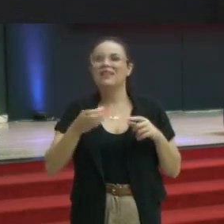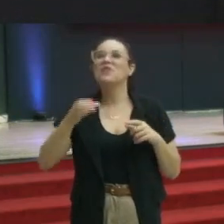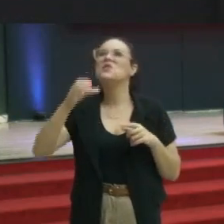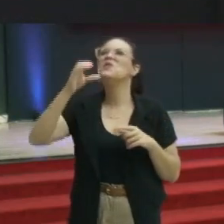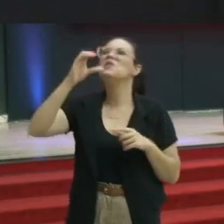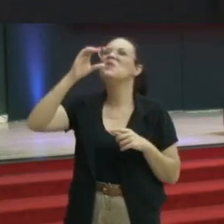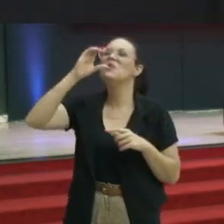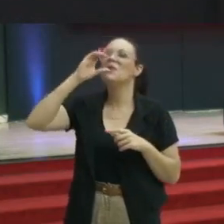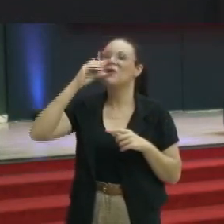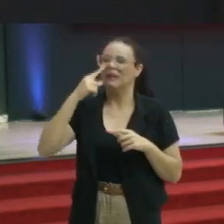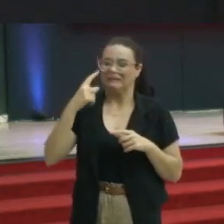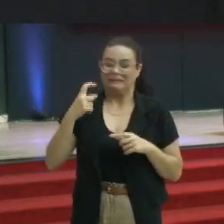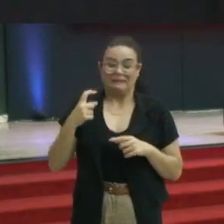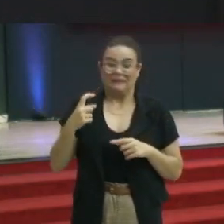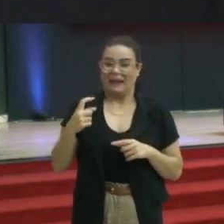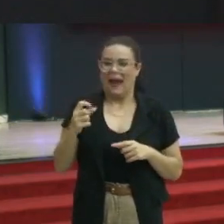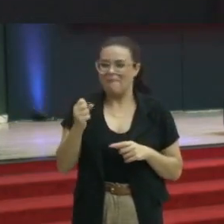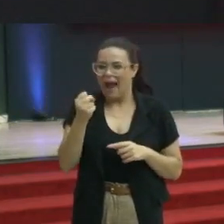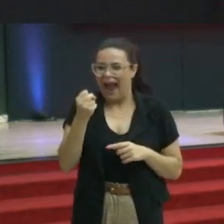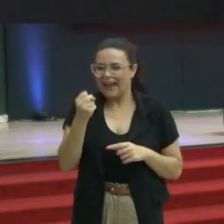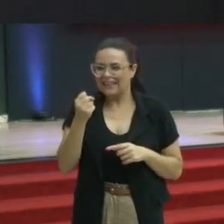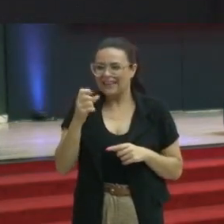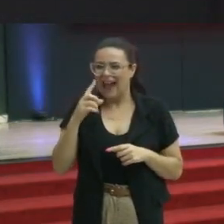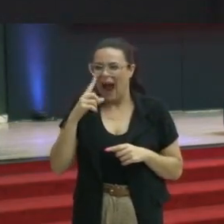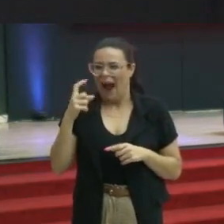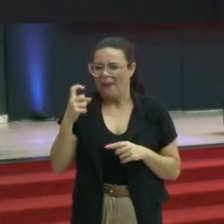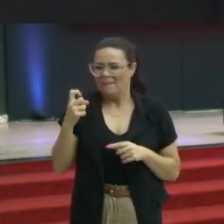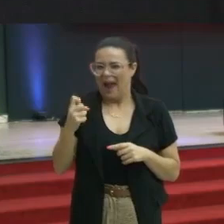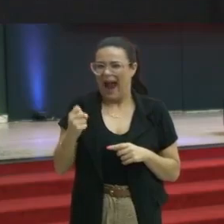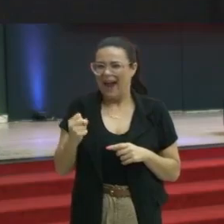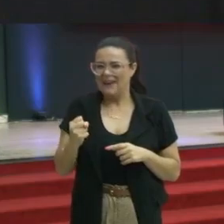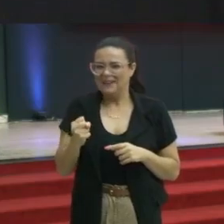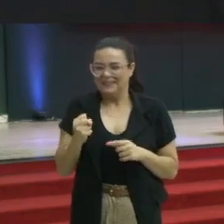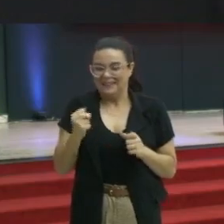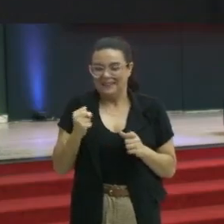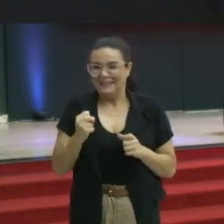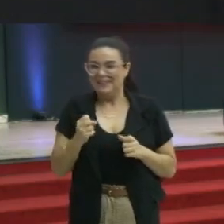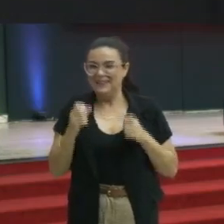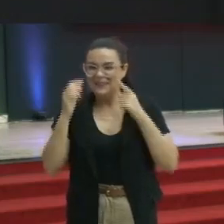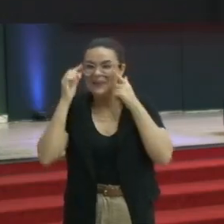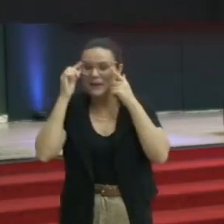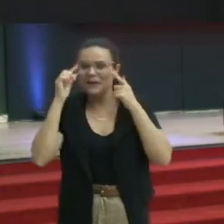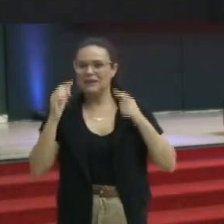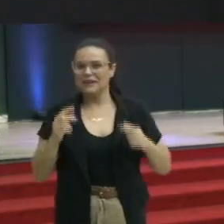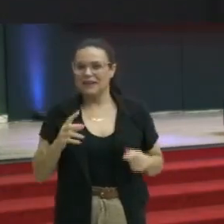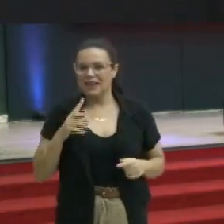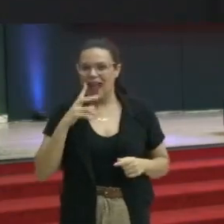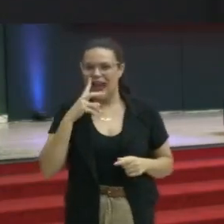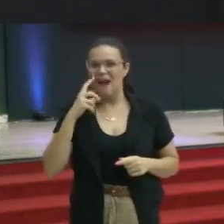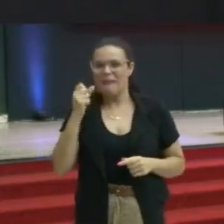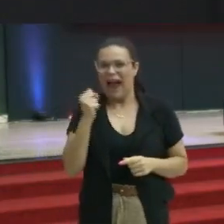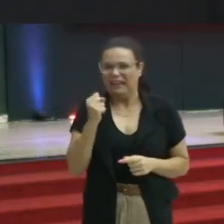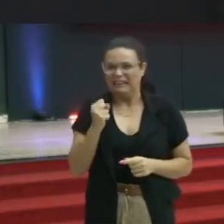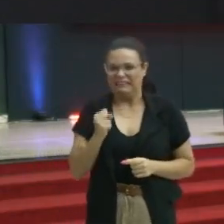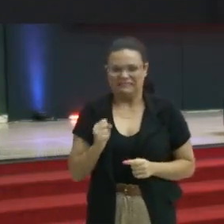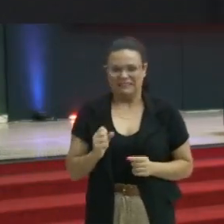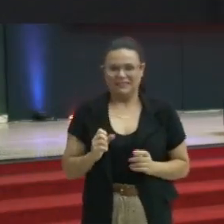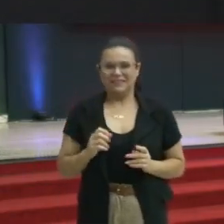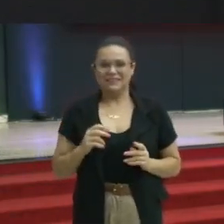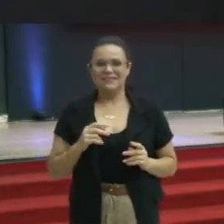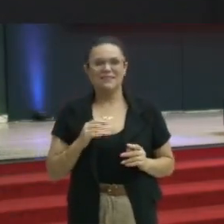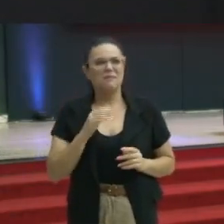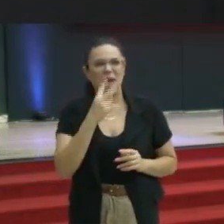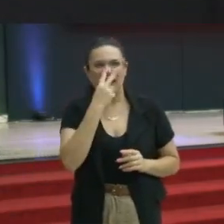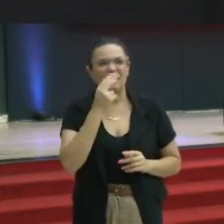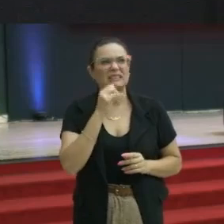Eu vou repetir, presta atenção. Como você completa essa frase? Estou sempre deprimido. Estou